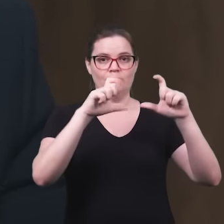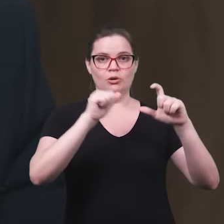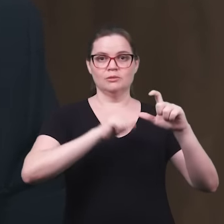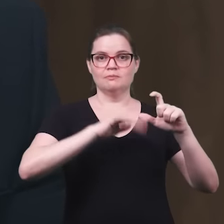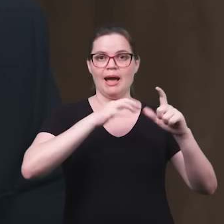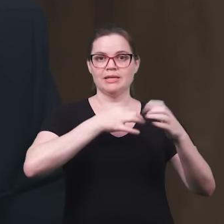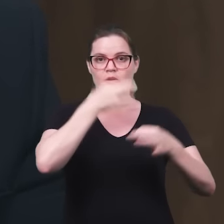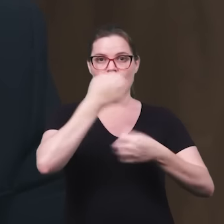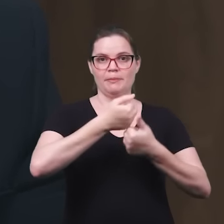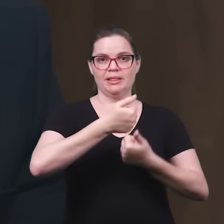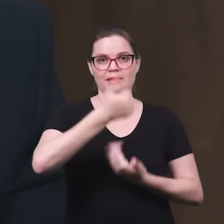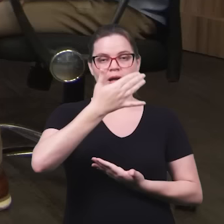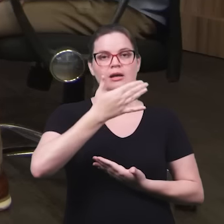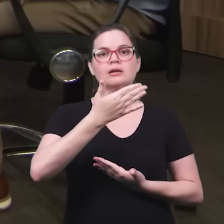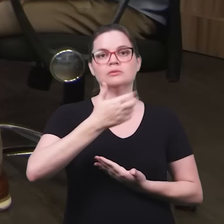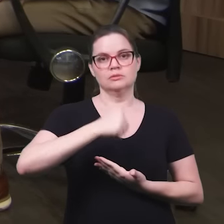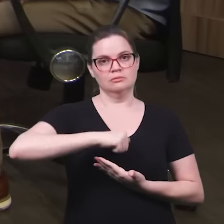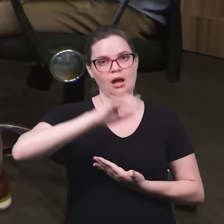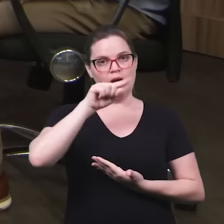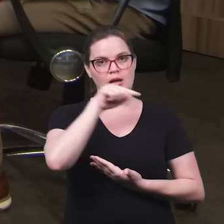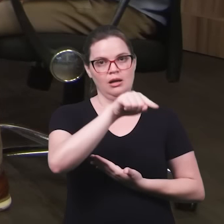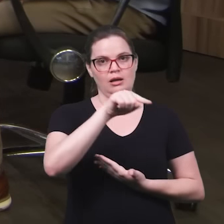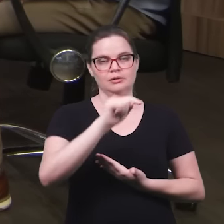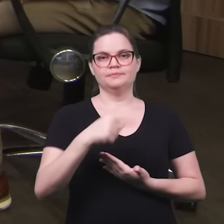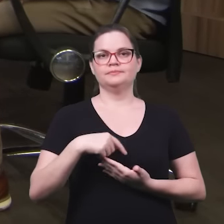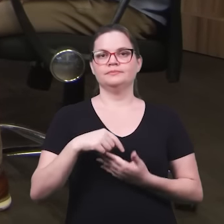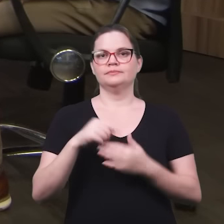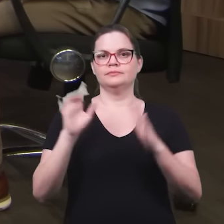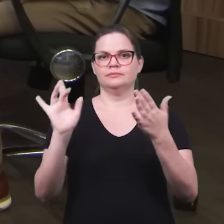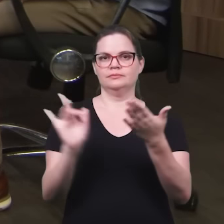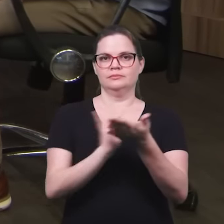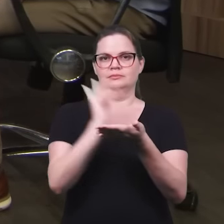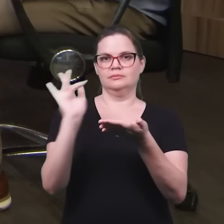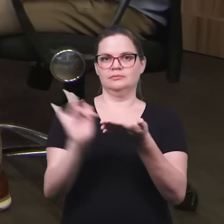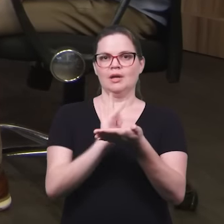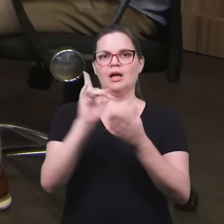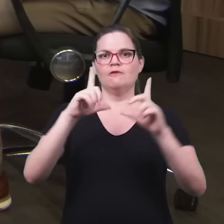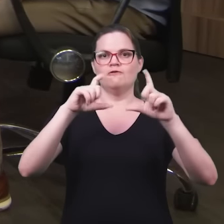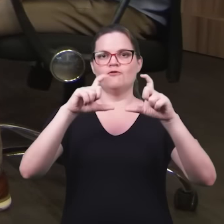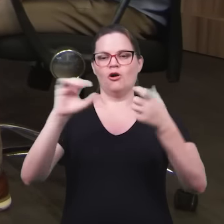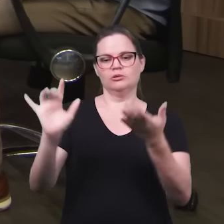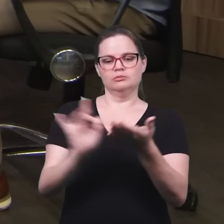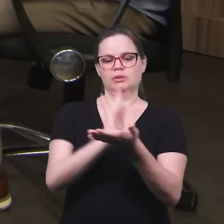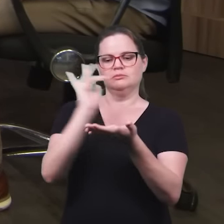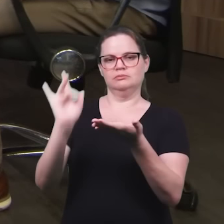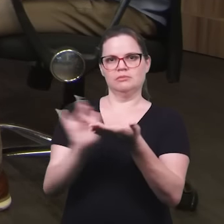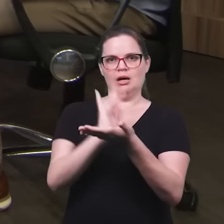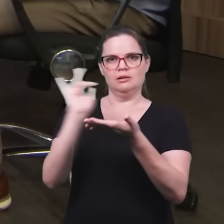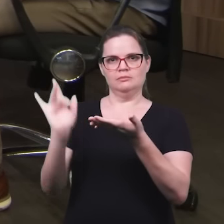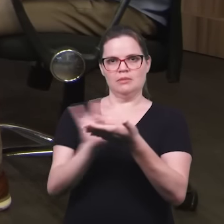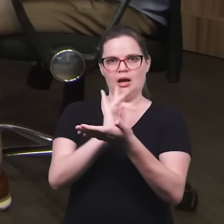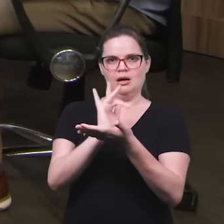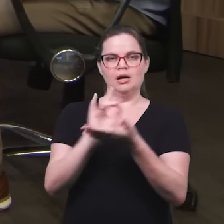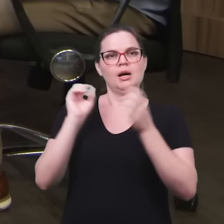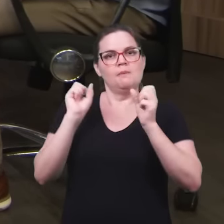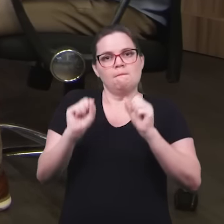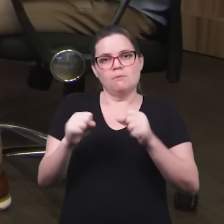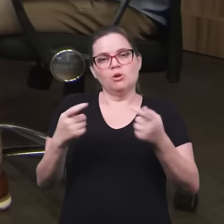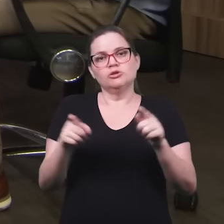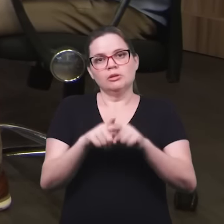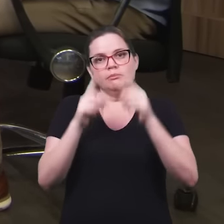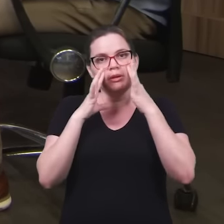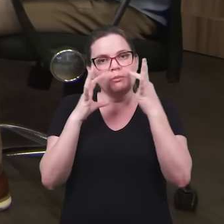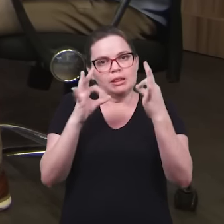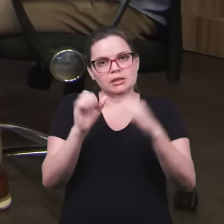mais comentários. O post carrossel, que é aquele post que você vai passando para o lado, ele naturalmente pode ter uma